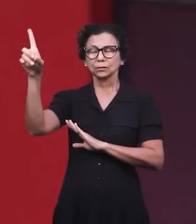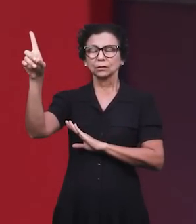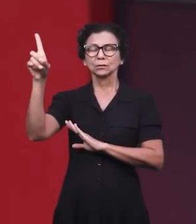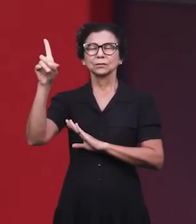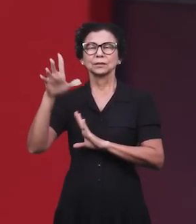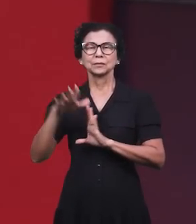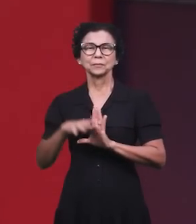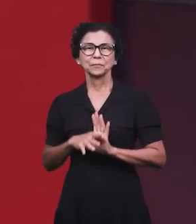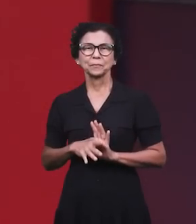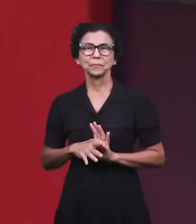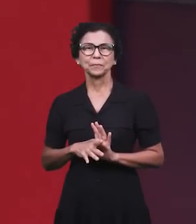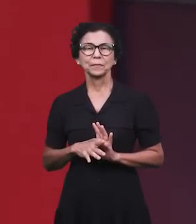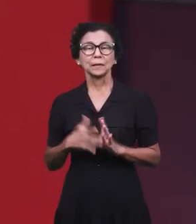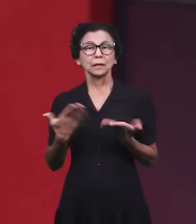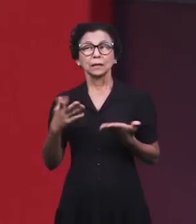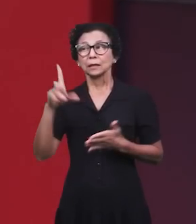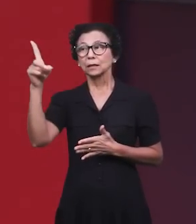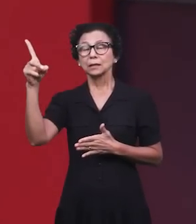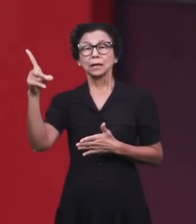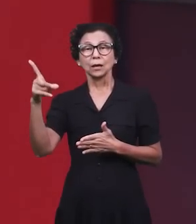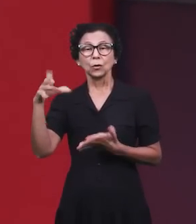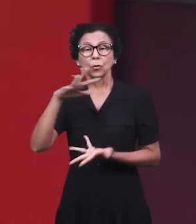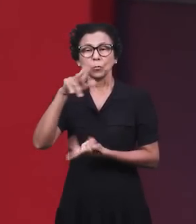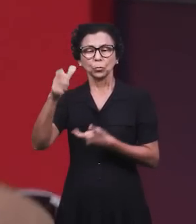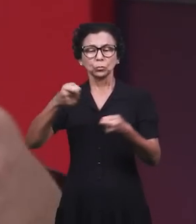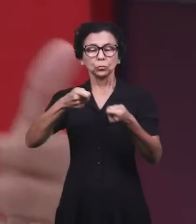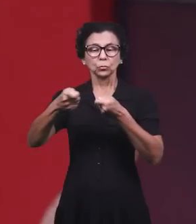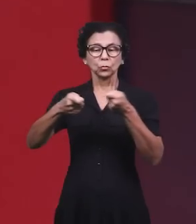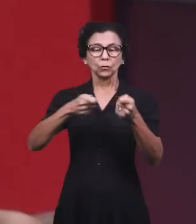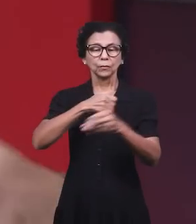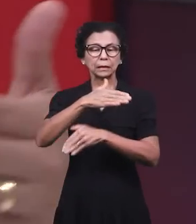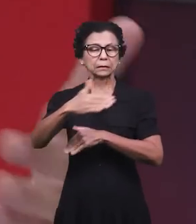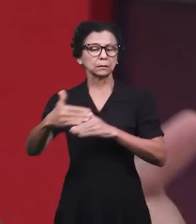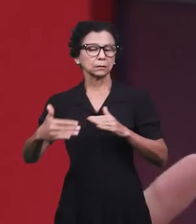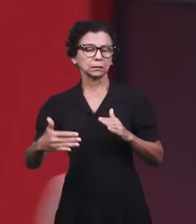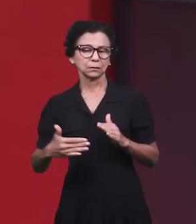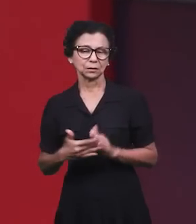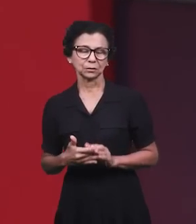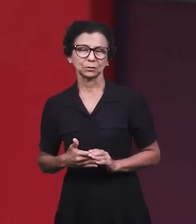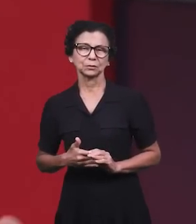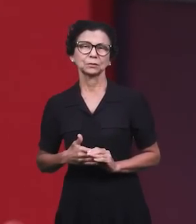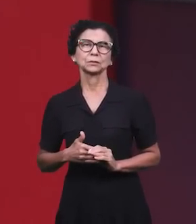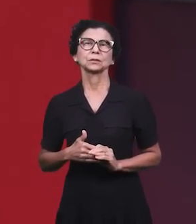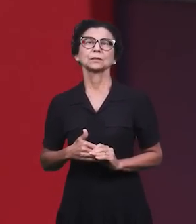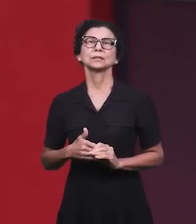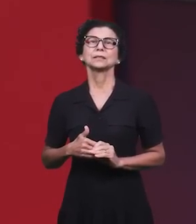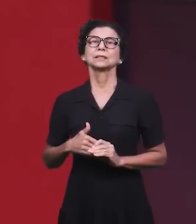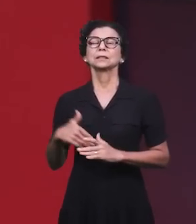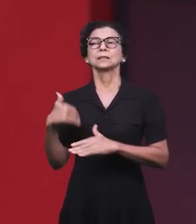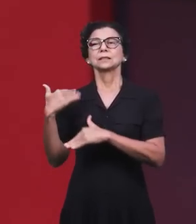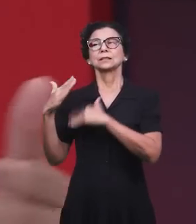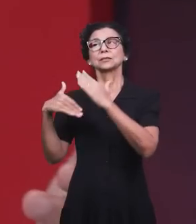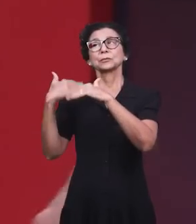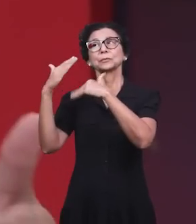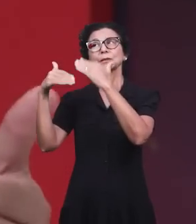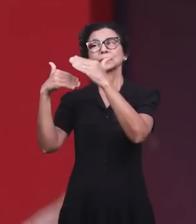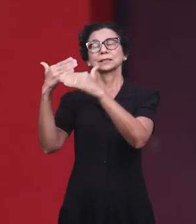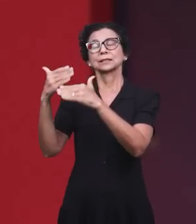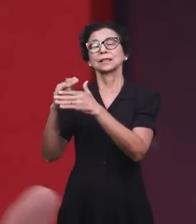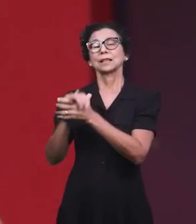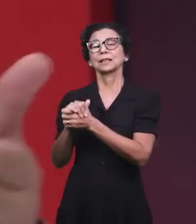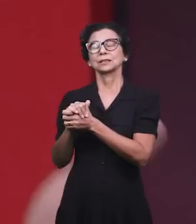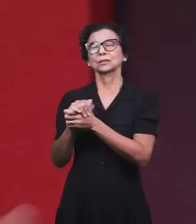Muito E bom. isso é muito interessante, porque dentro do processo há muitos problemas diferentes a Sim. isso, que você começa a analisar